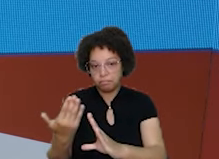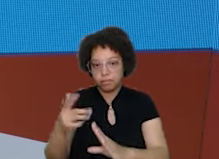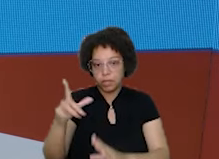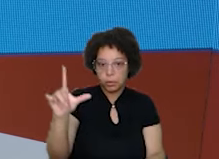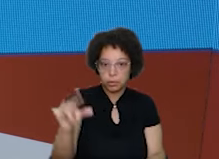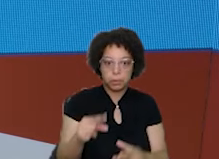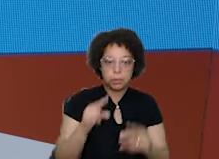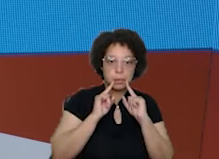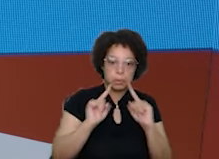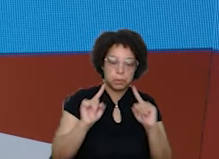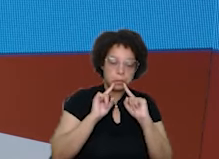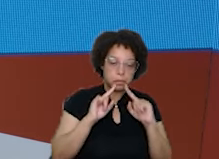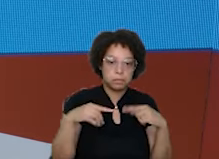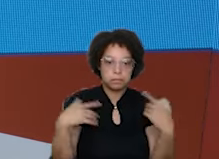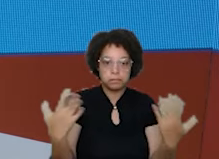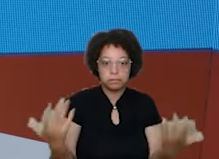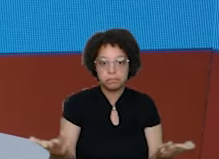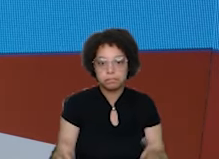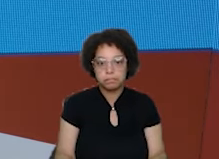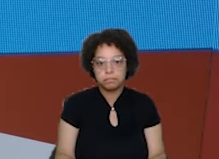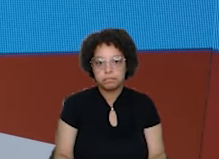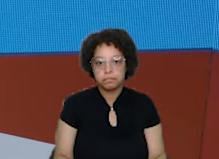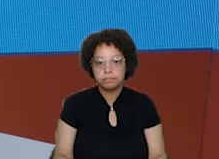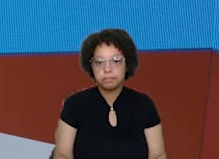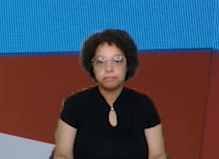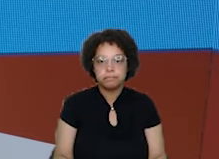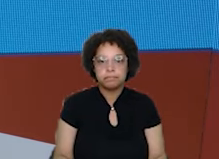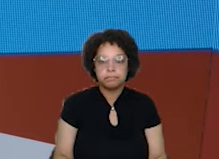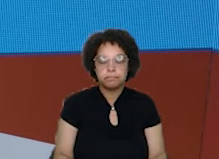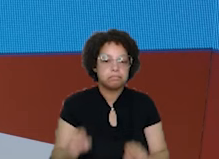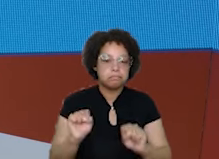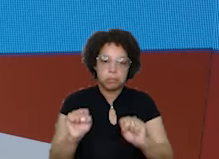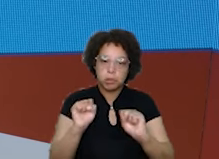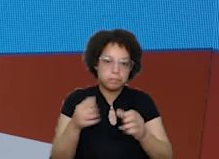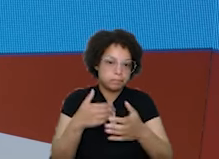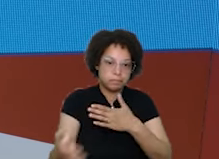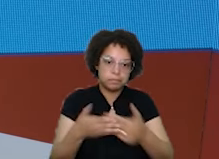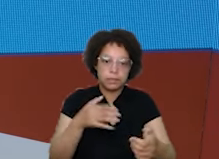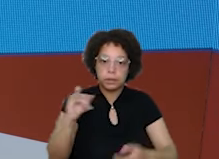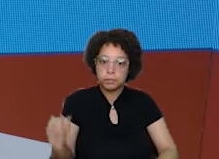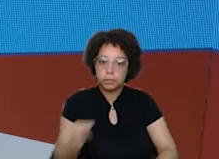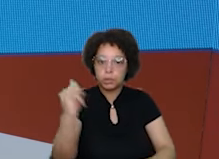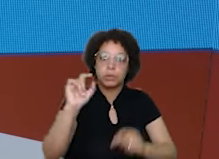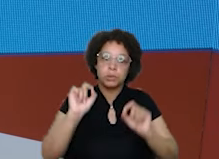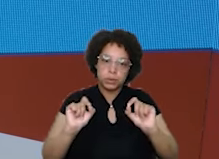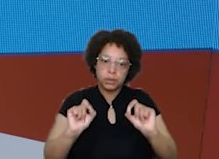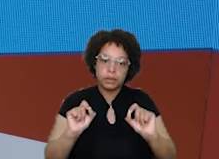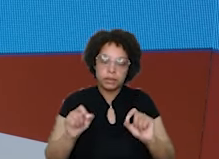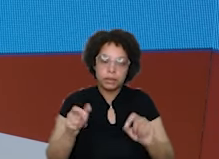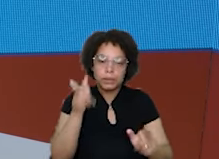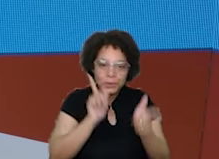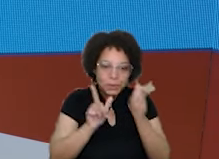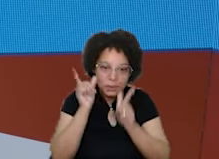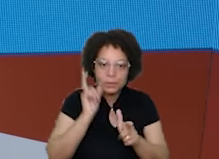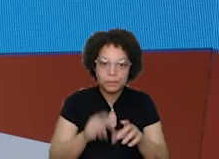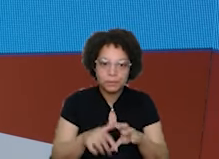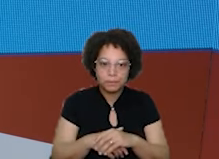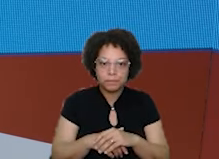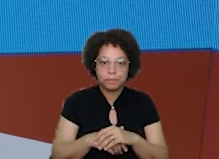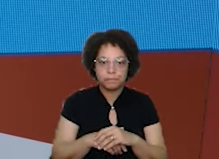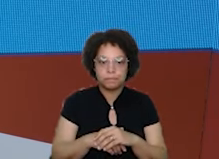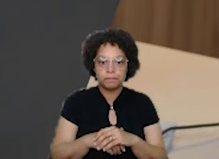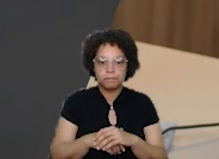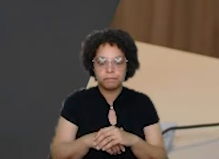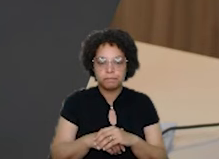de reclamação pode ser pode ser o que for né O importante é dá certo né associado a expectativa acho que isso